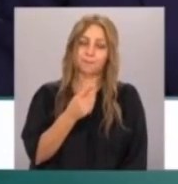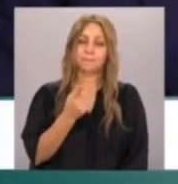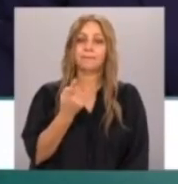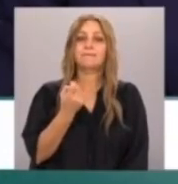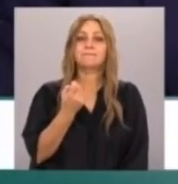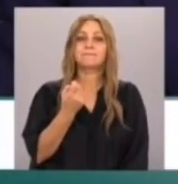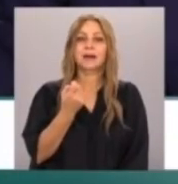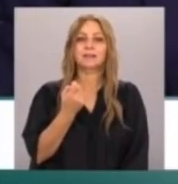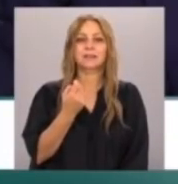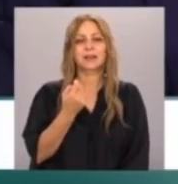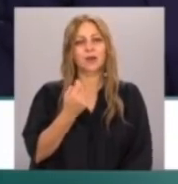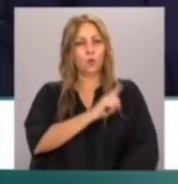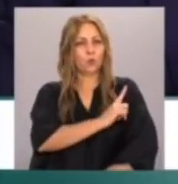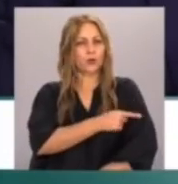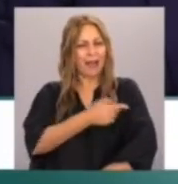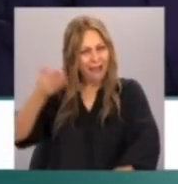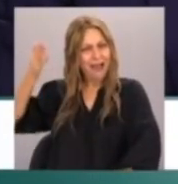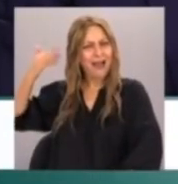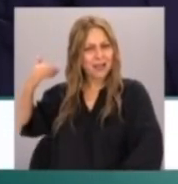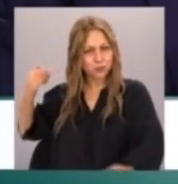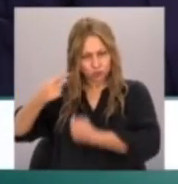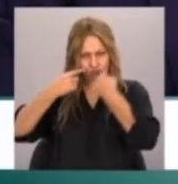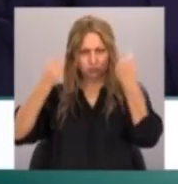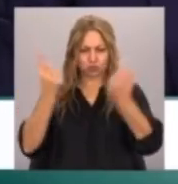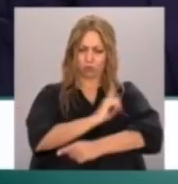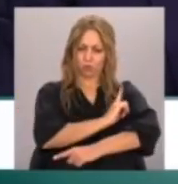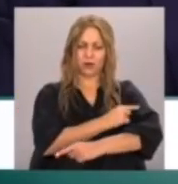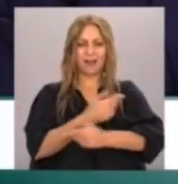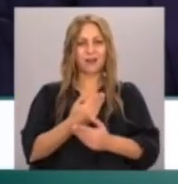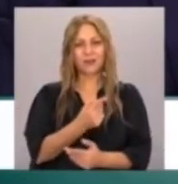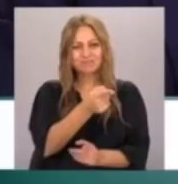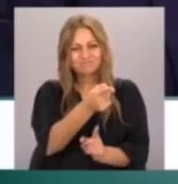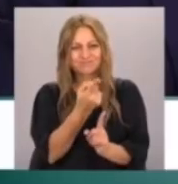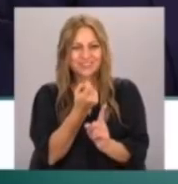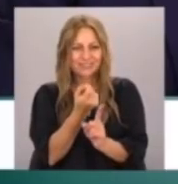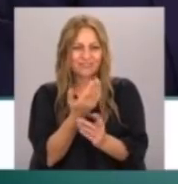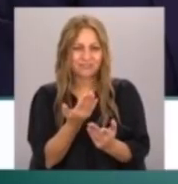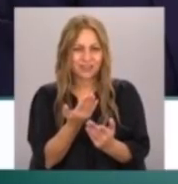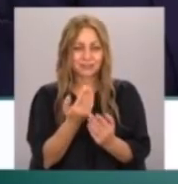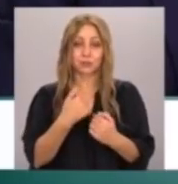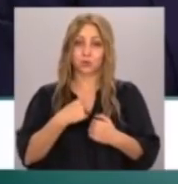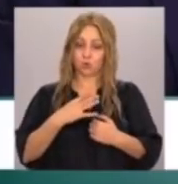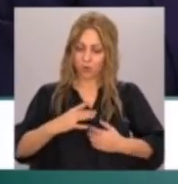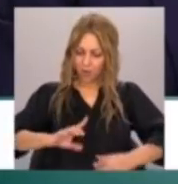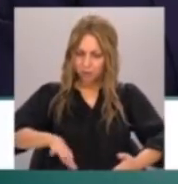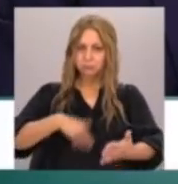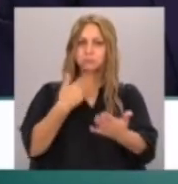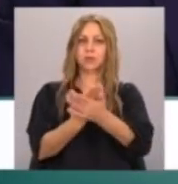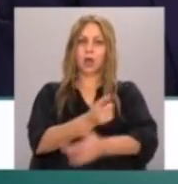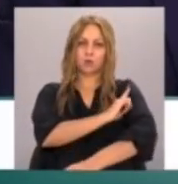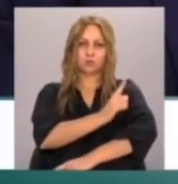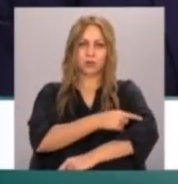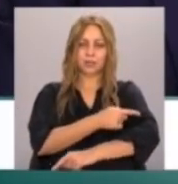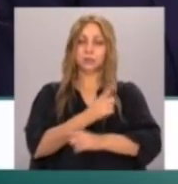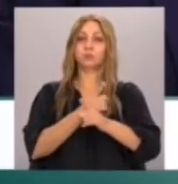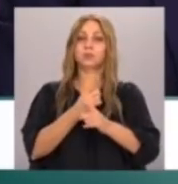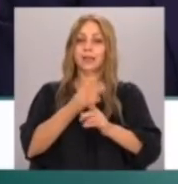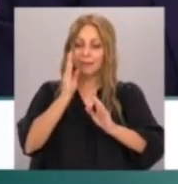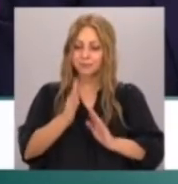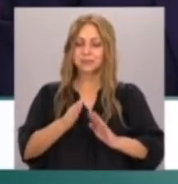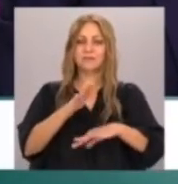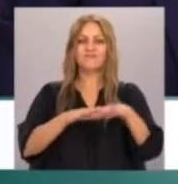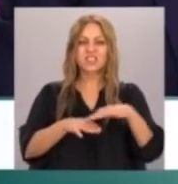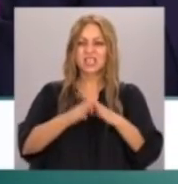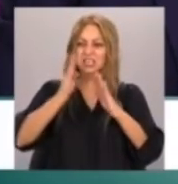erro já exibiu no outras circunstâncias da sua vida política e é isso que nós queremos trazer porque coisas que temos que fazer e temos que fazer é